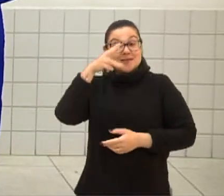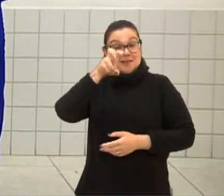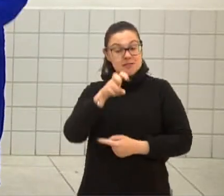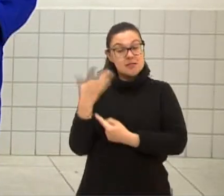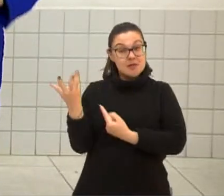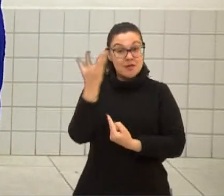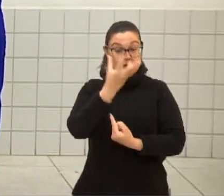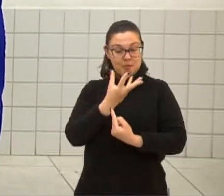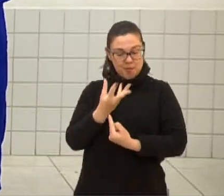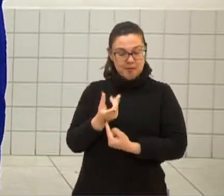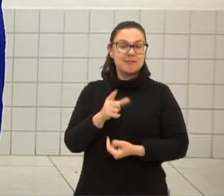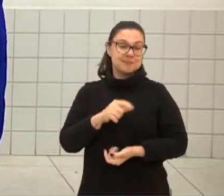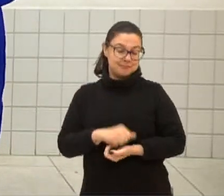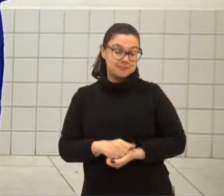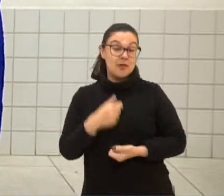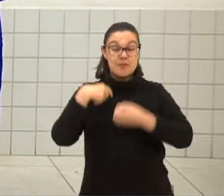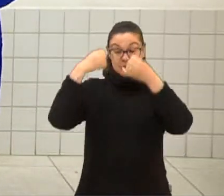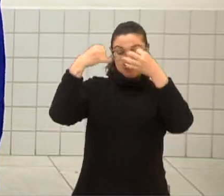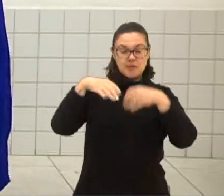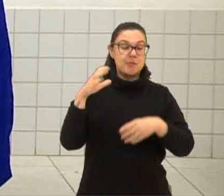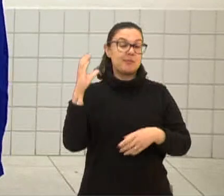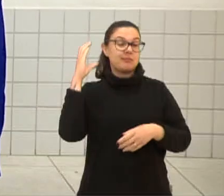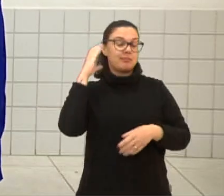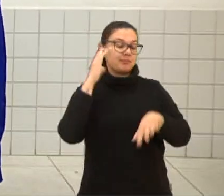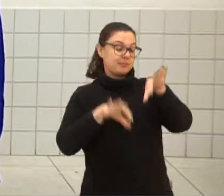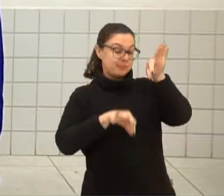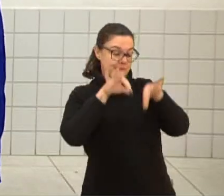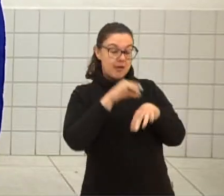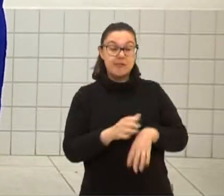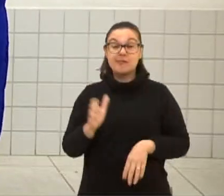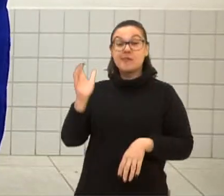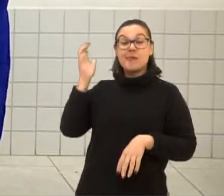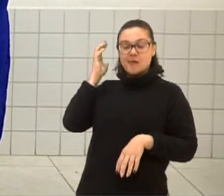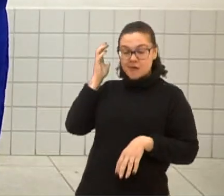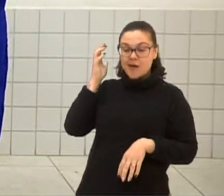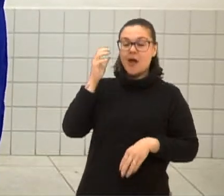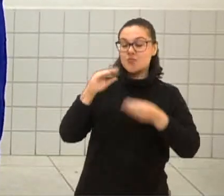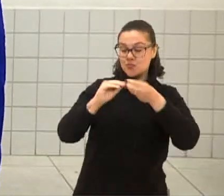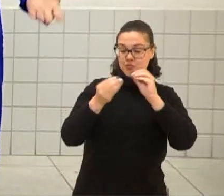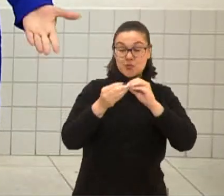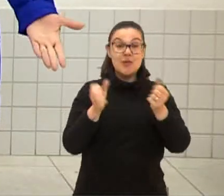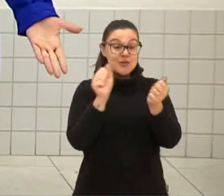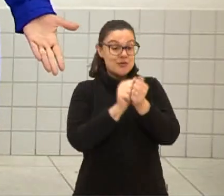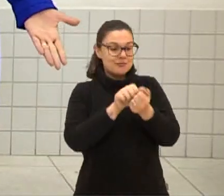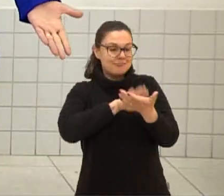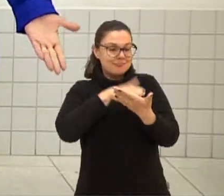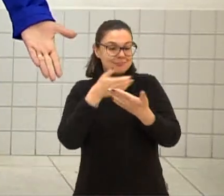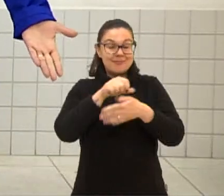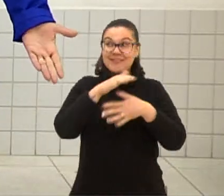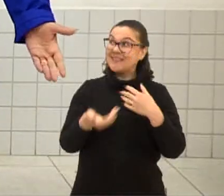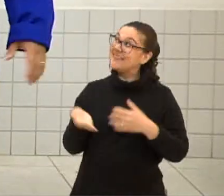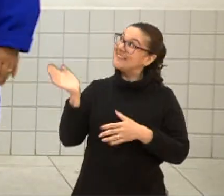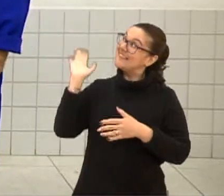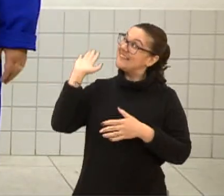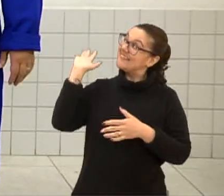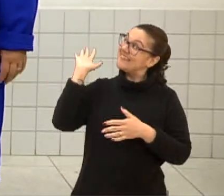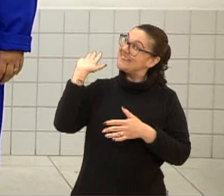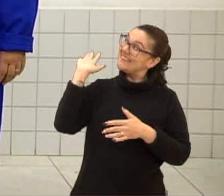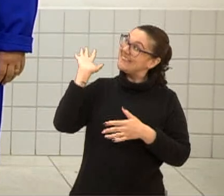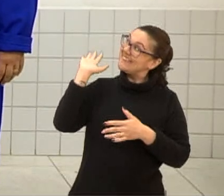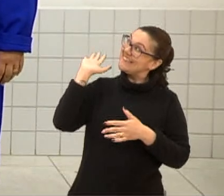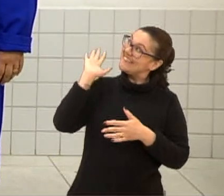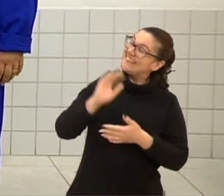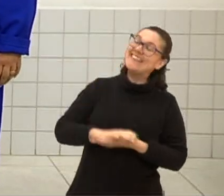de arte, né? Vamos falar sobre radioteatro, radionovela. E com a gente, a nossa intérprete, Francis.